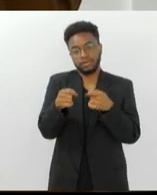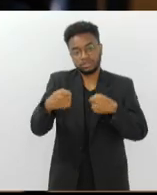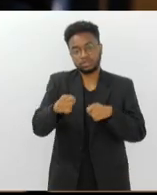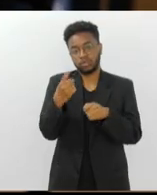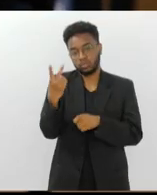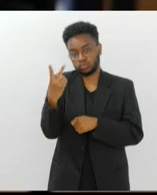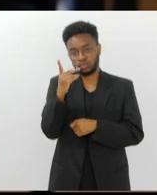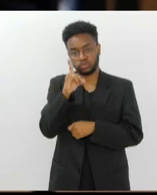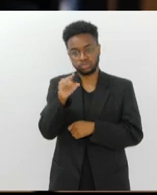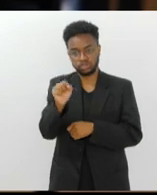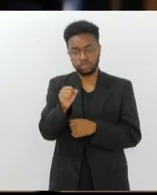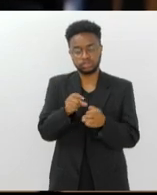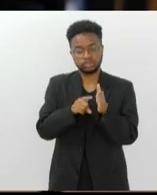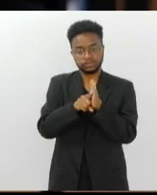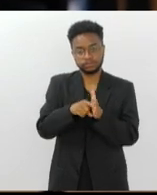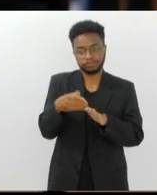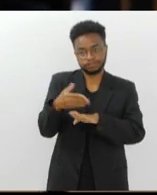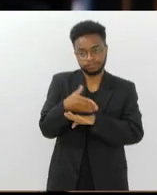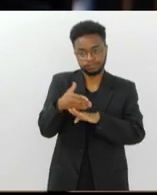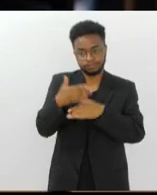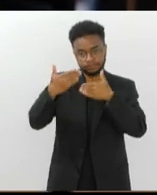exame.